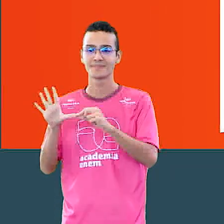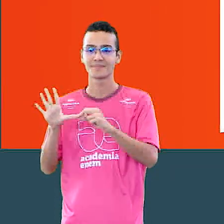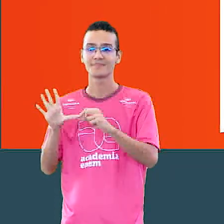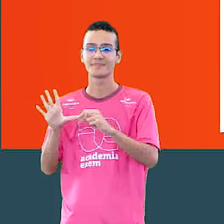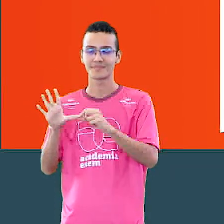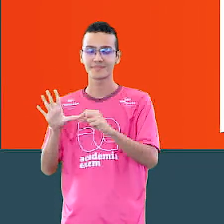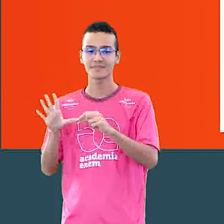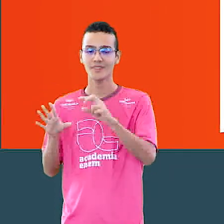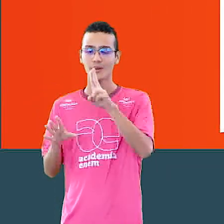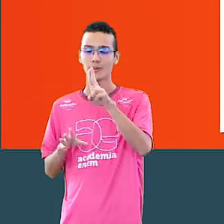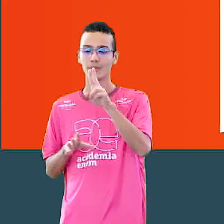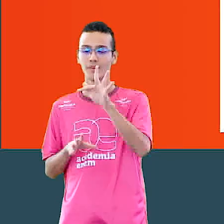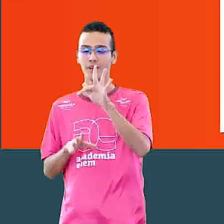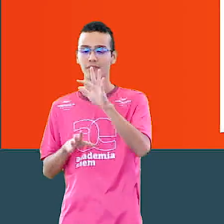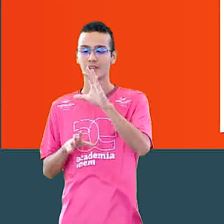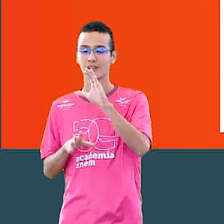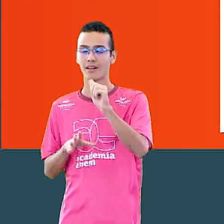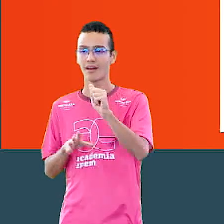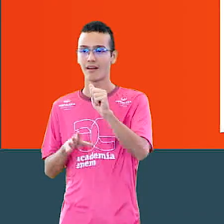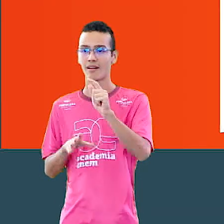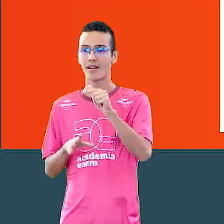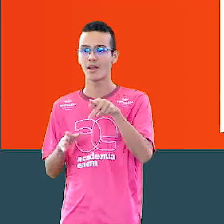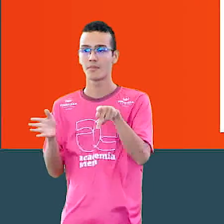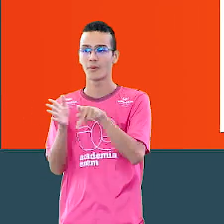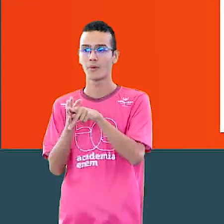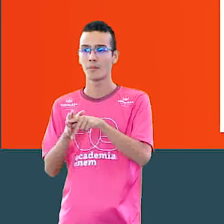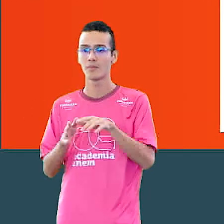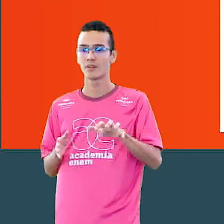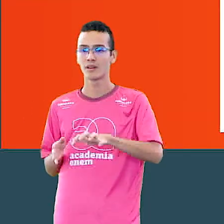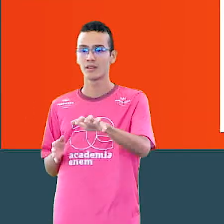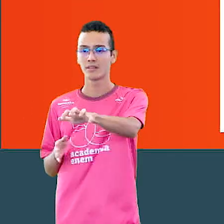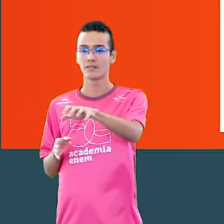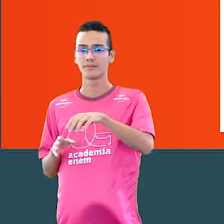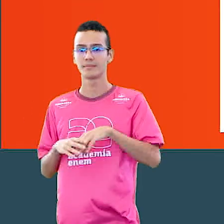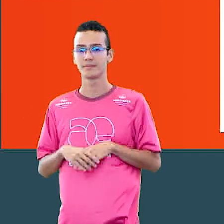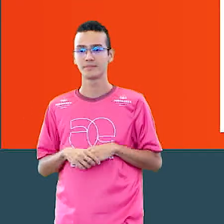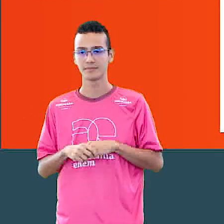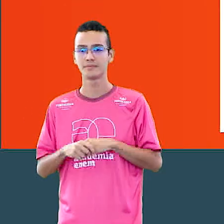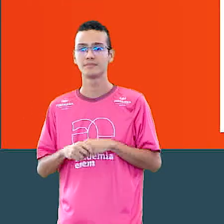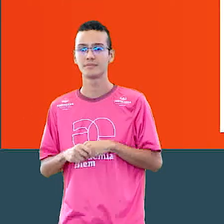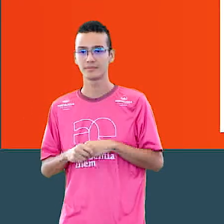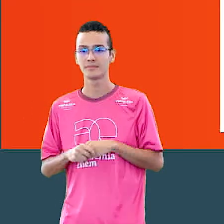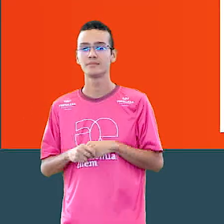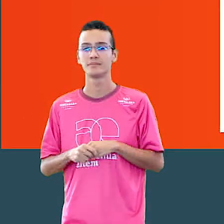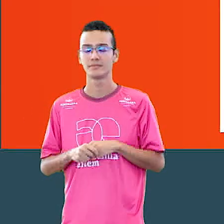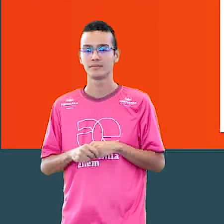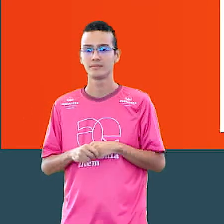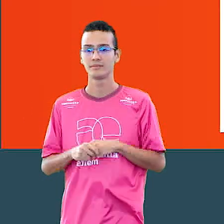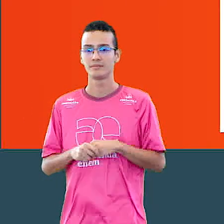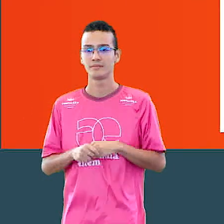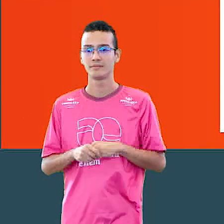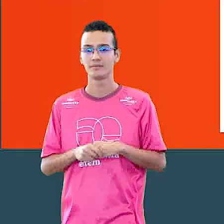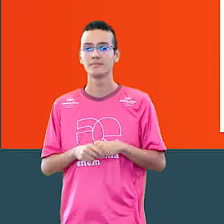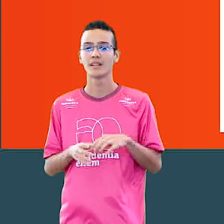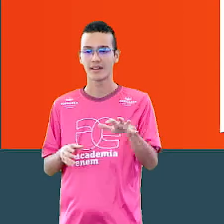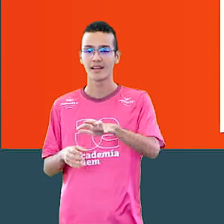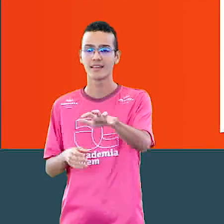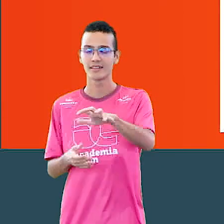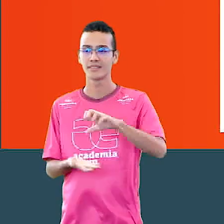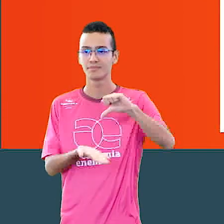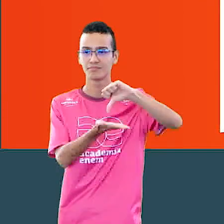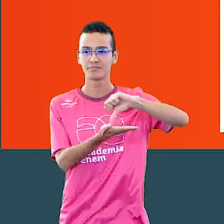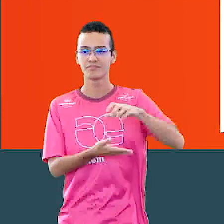É federal, sim, mas é um núcleo separado. Universidade Federal do Cariri. Fica onde?